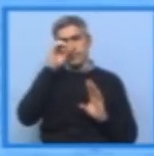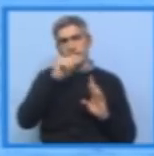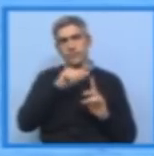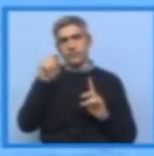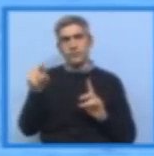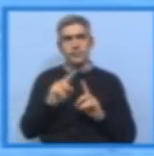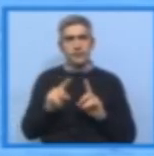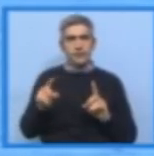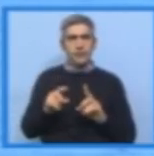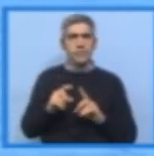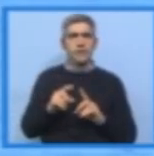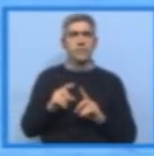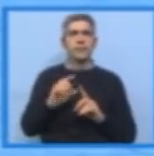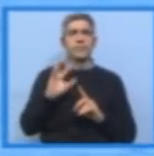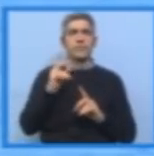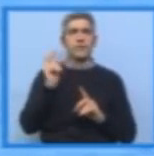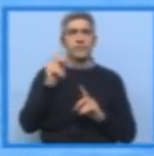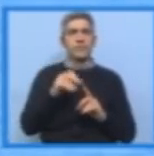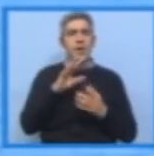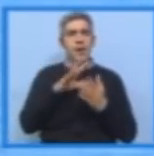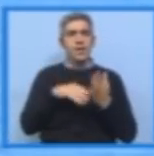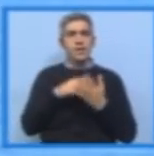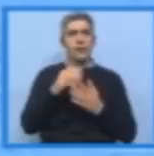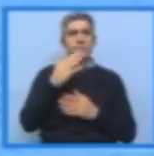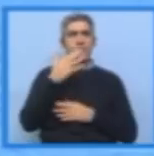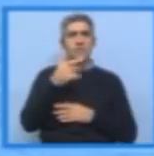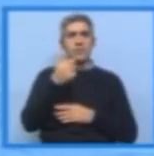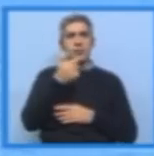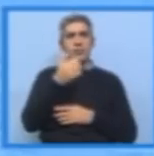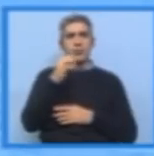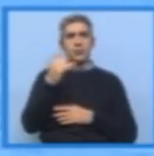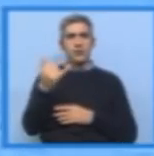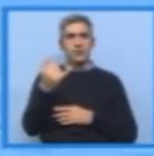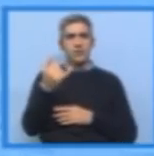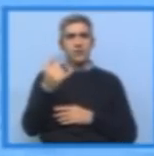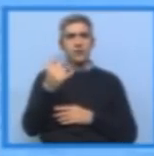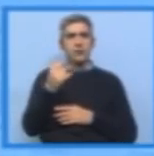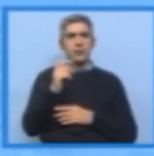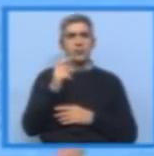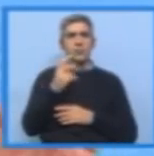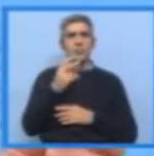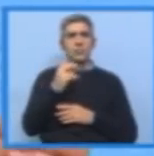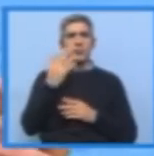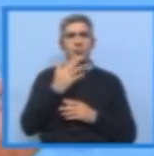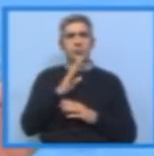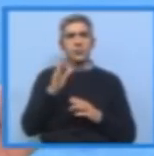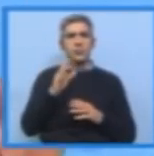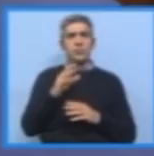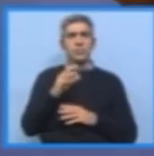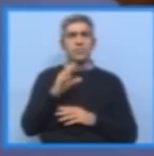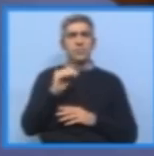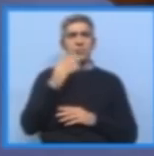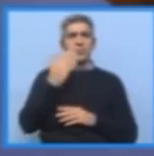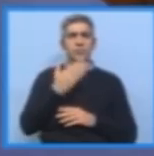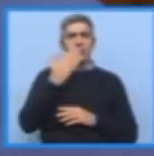janeiro. Por mais que quando entrou o calendário, em 1582, não eram 13 dias de diferença, eram só 10